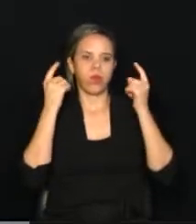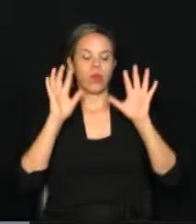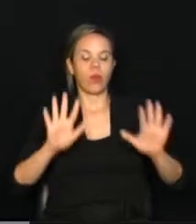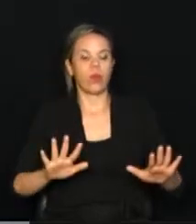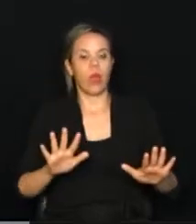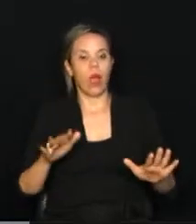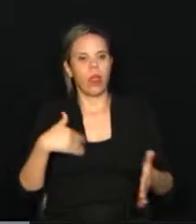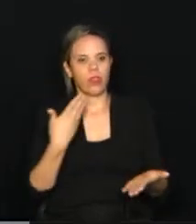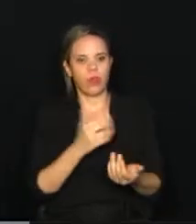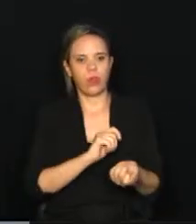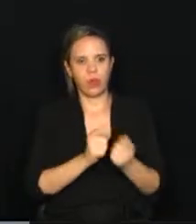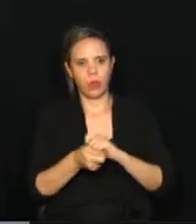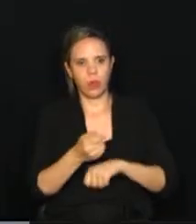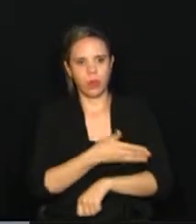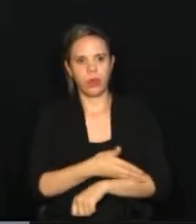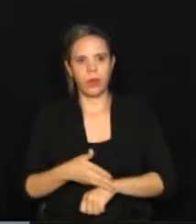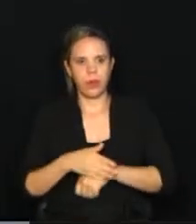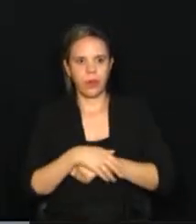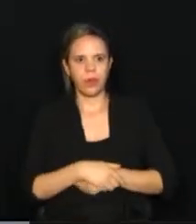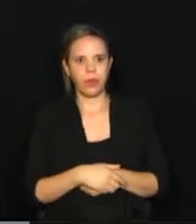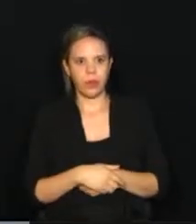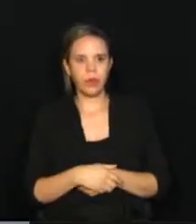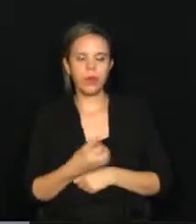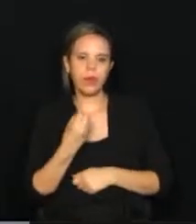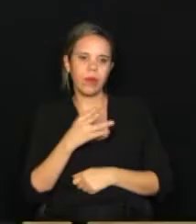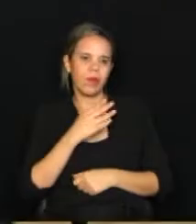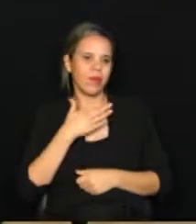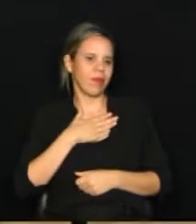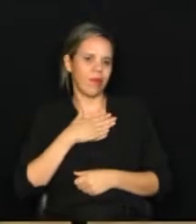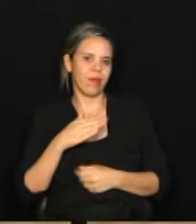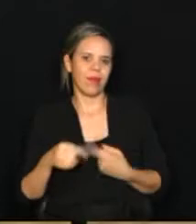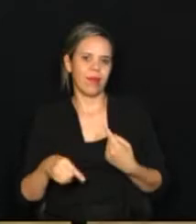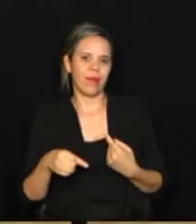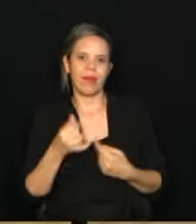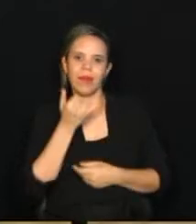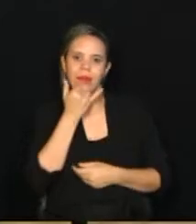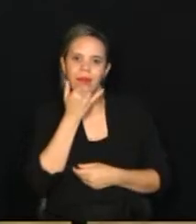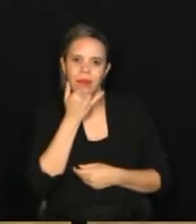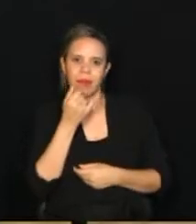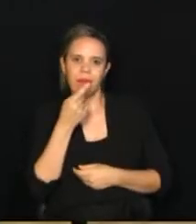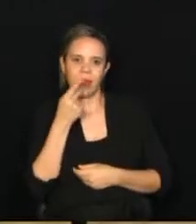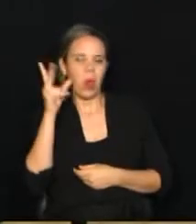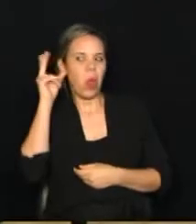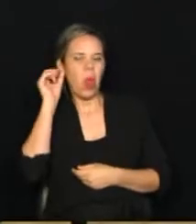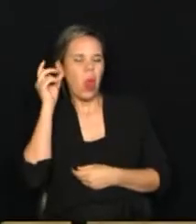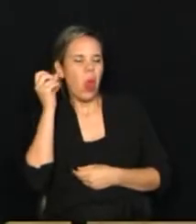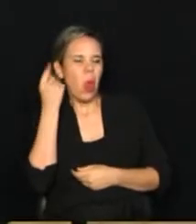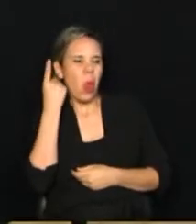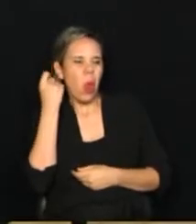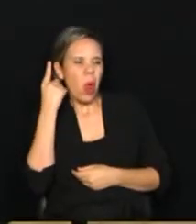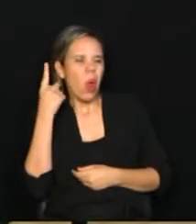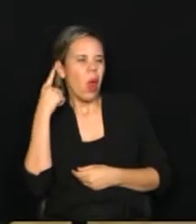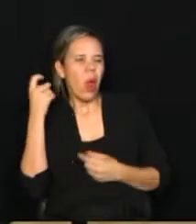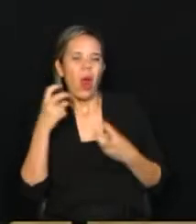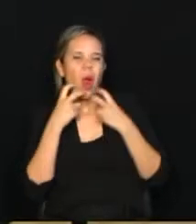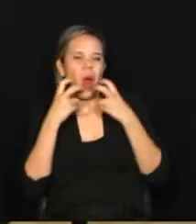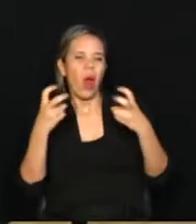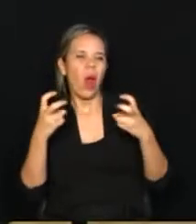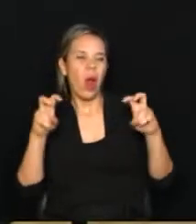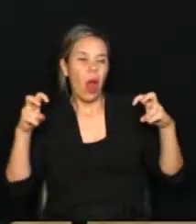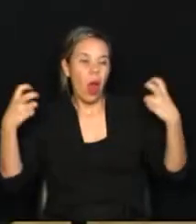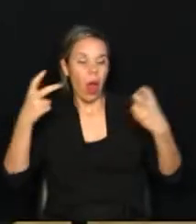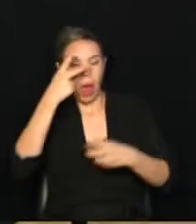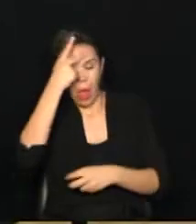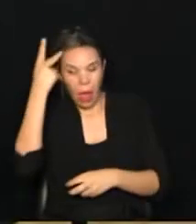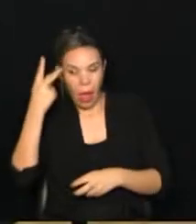até que eu já me adaptei um pouco. É bom, mas não dá para dar aquela desculpa, né, Tássia? Que não tá escutando borracha, tá gritando, faz o barulho da torcida,